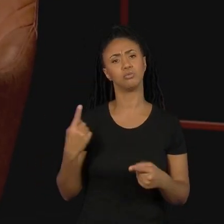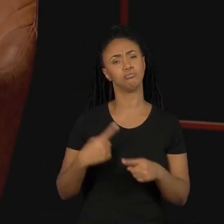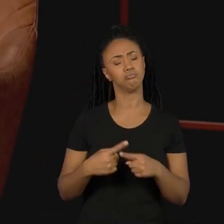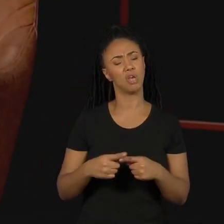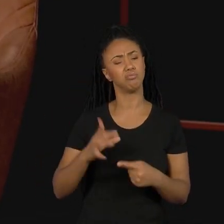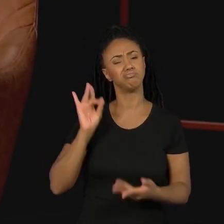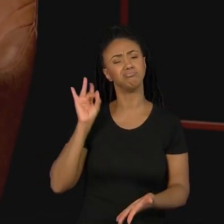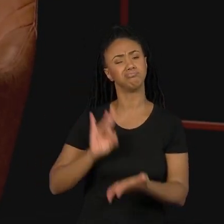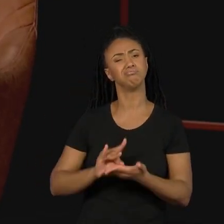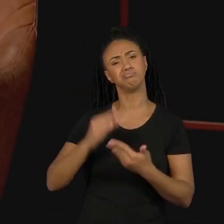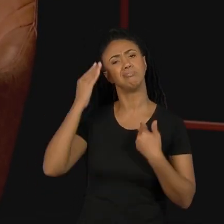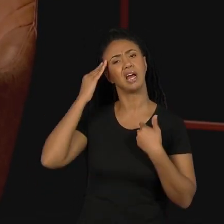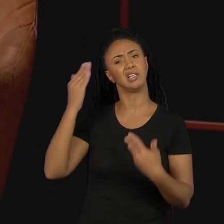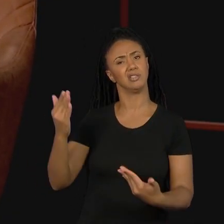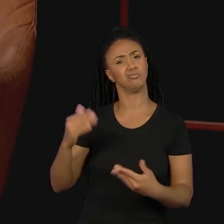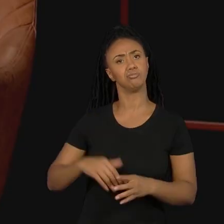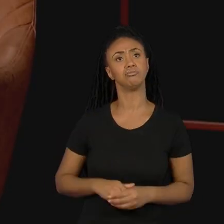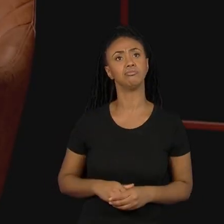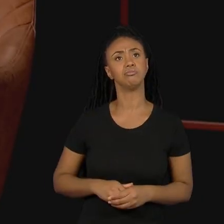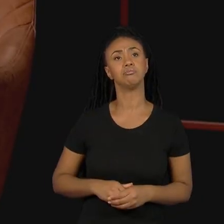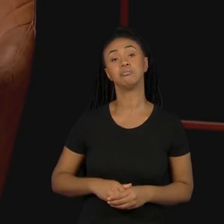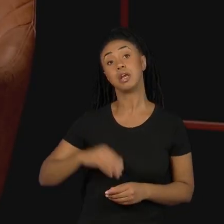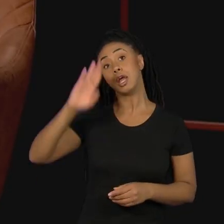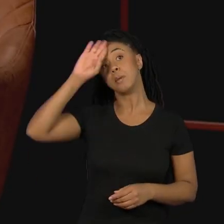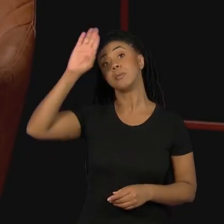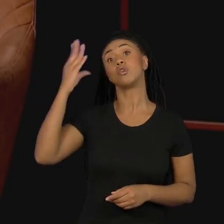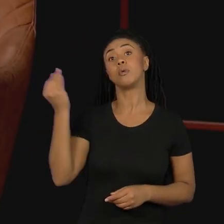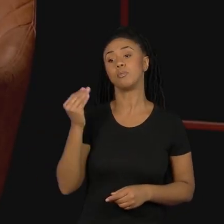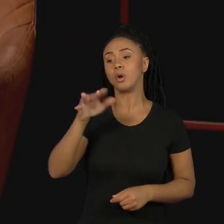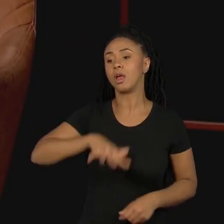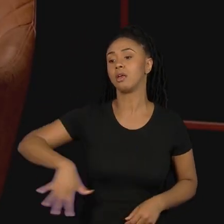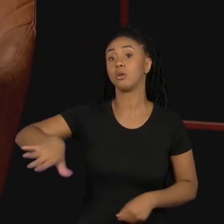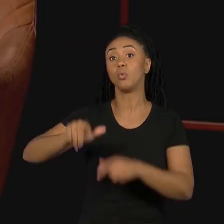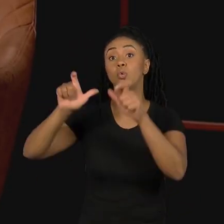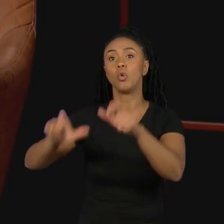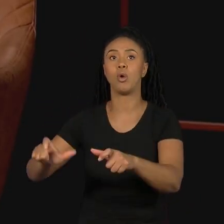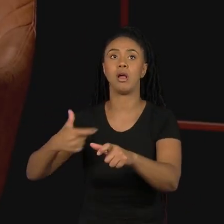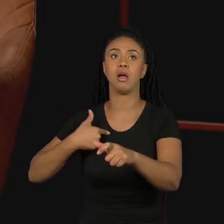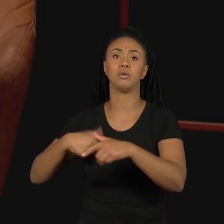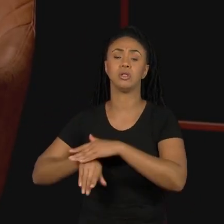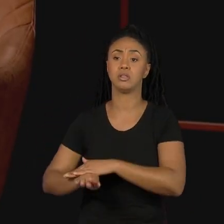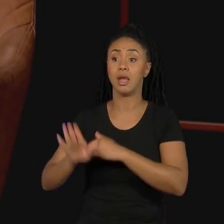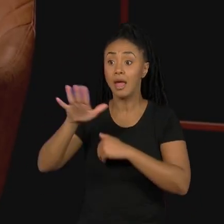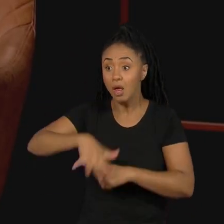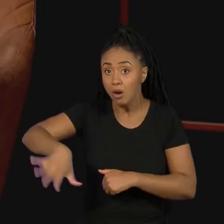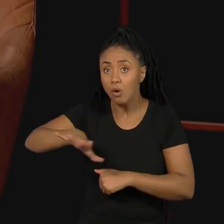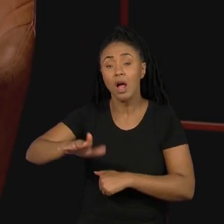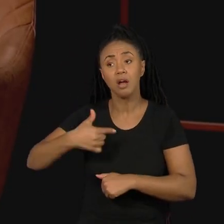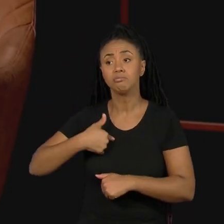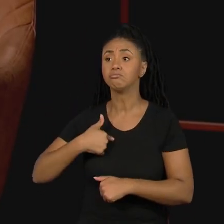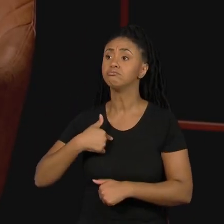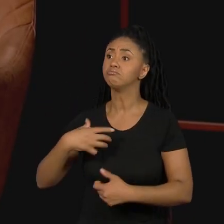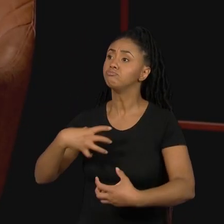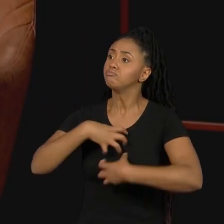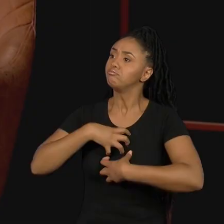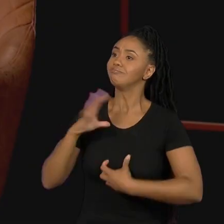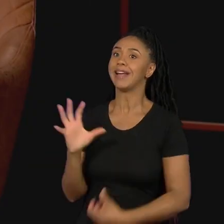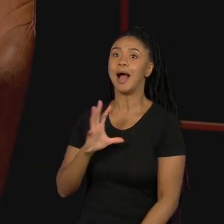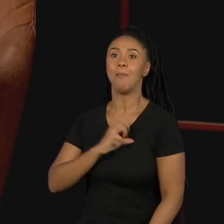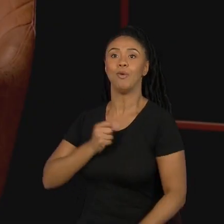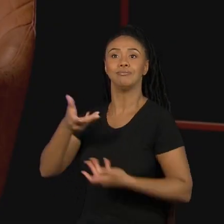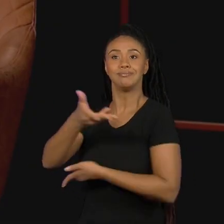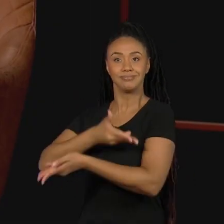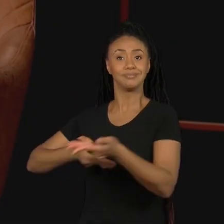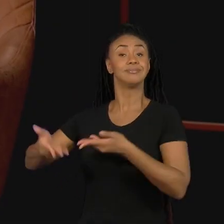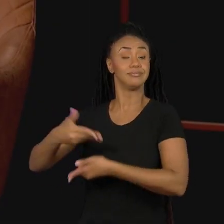grato, especialmente para o lar onde eu nasci. Plenitude foi um lar de amor. Então isso foi